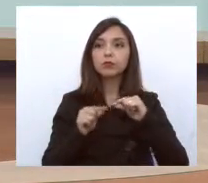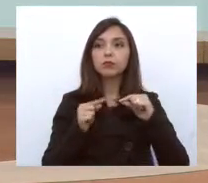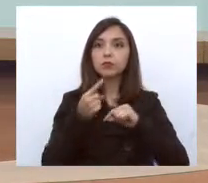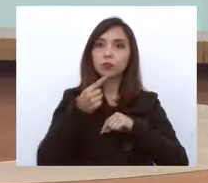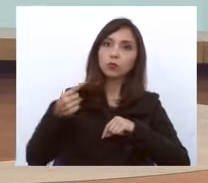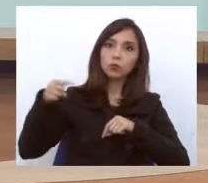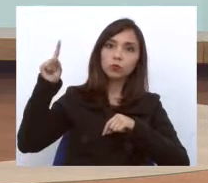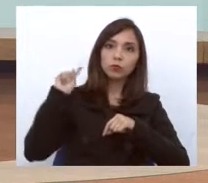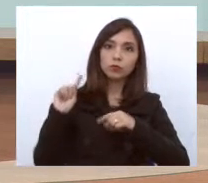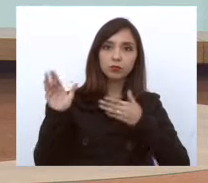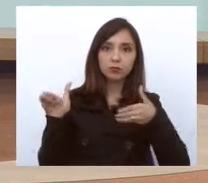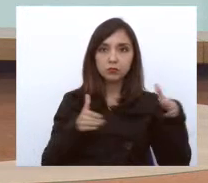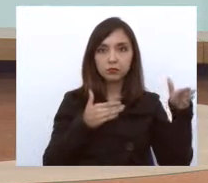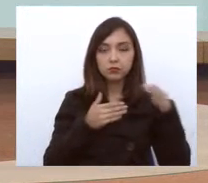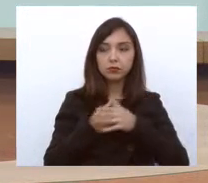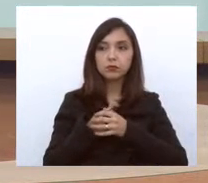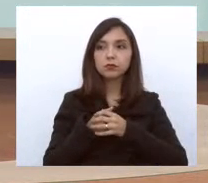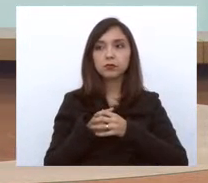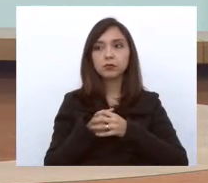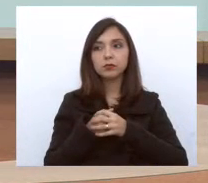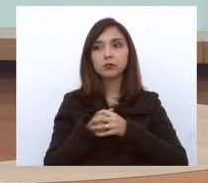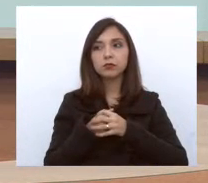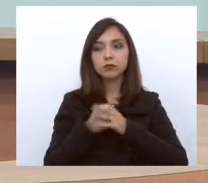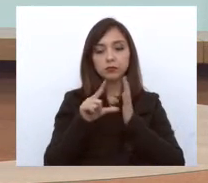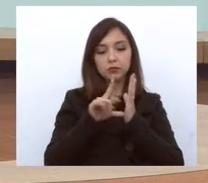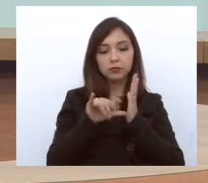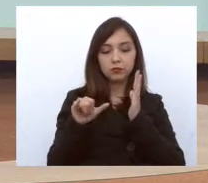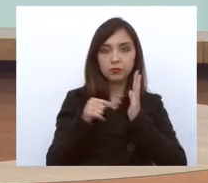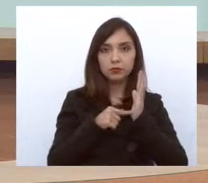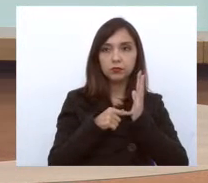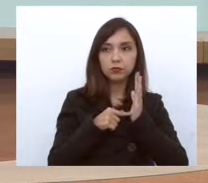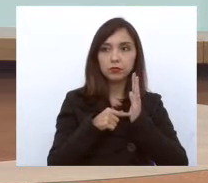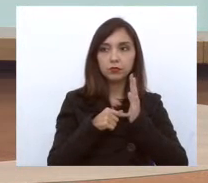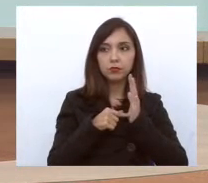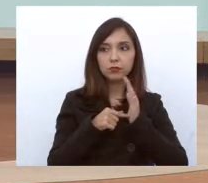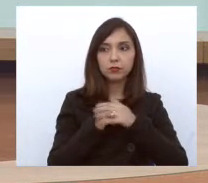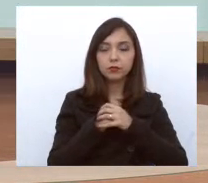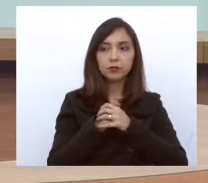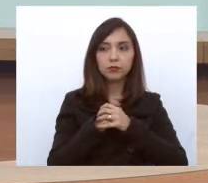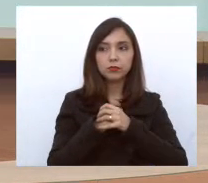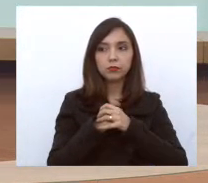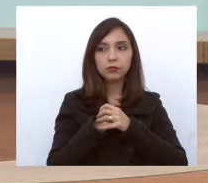última sessão, a lei do